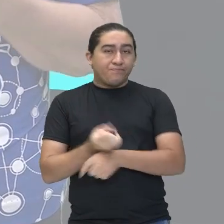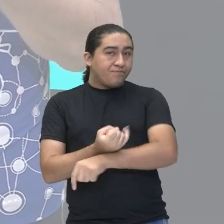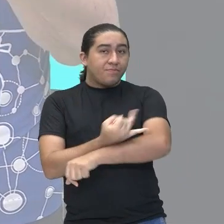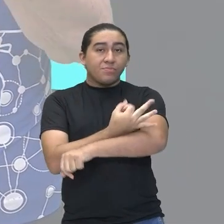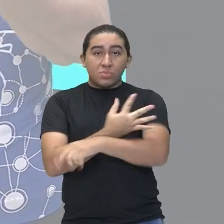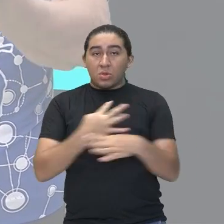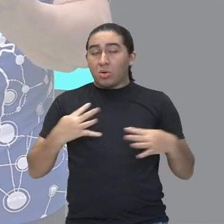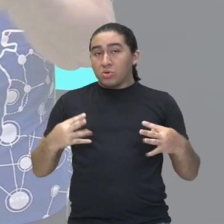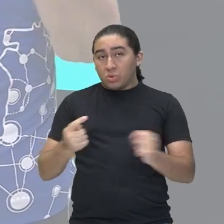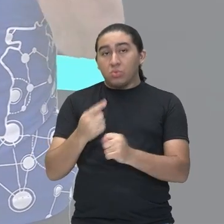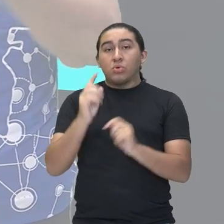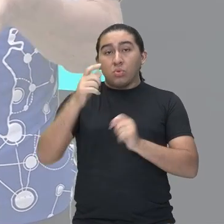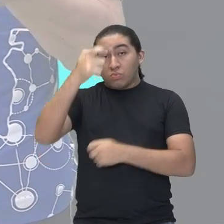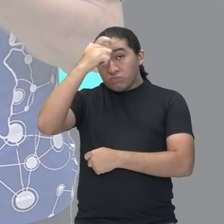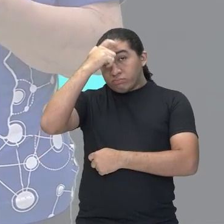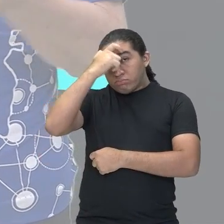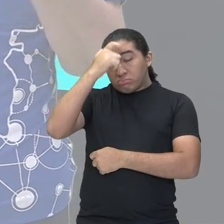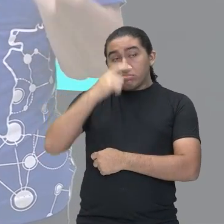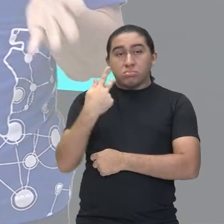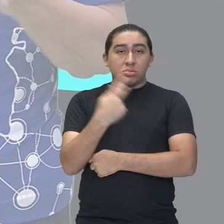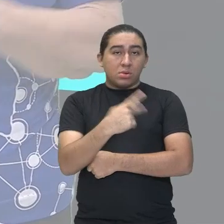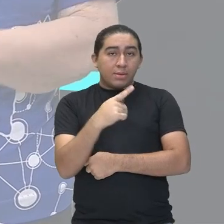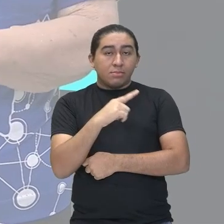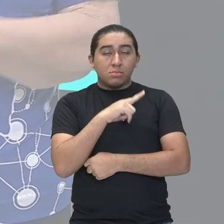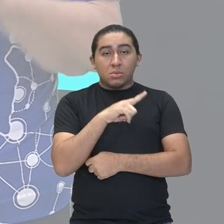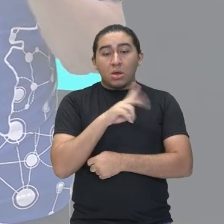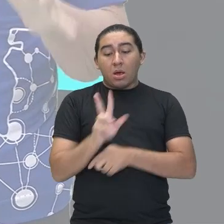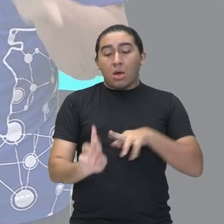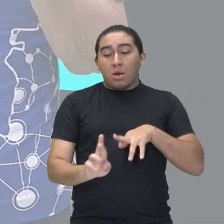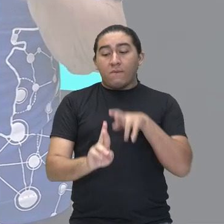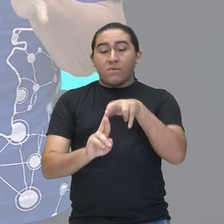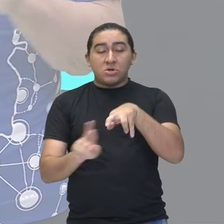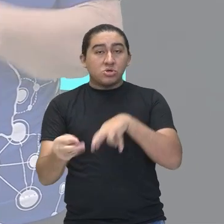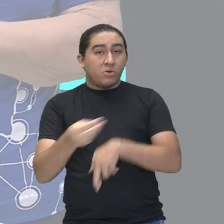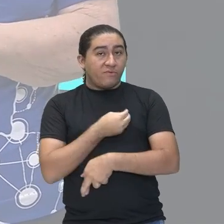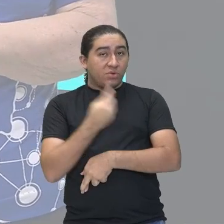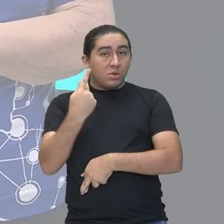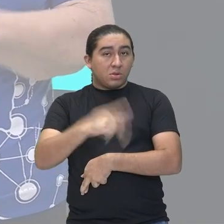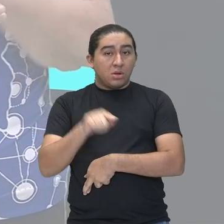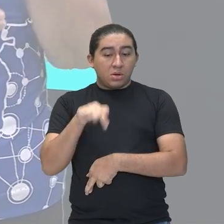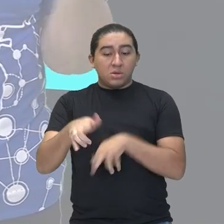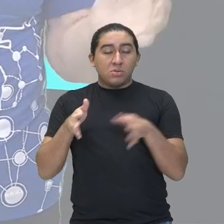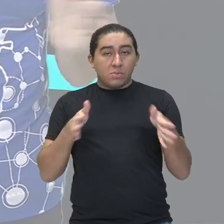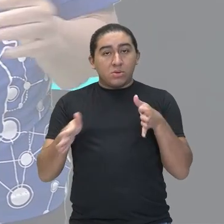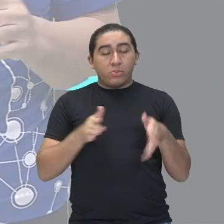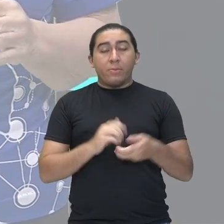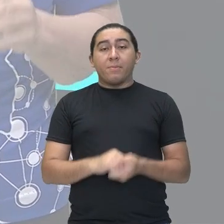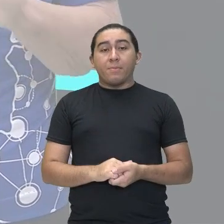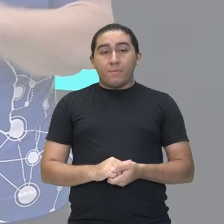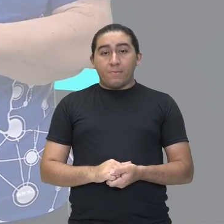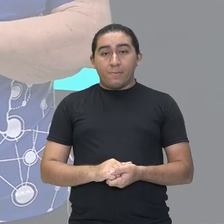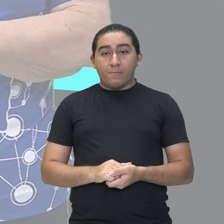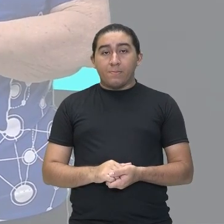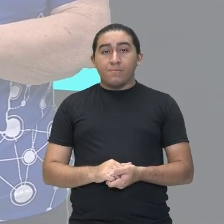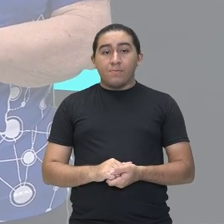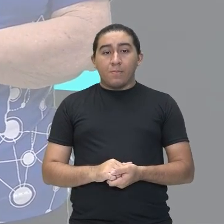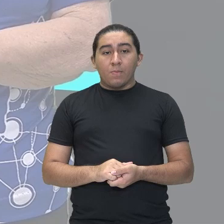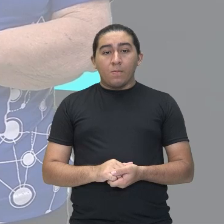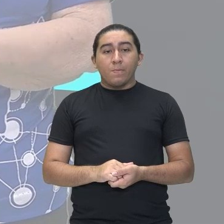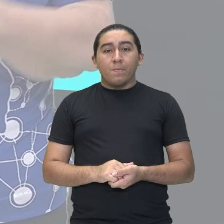toda aquela insegurança que ele tem em relação a essas duas vertentes aí, do teocentrismo e